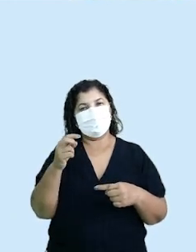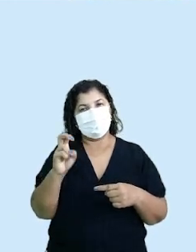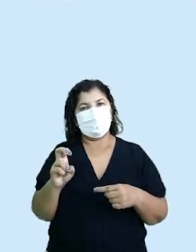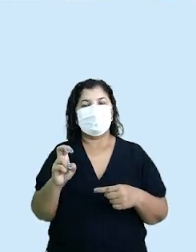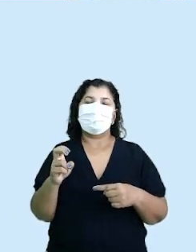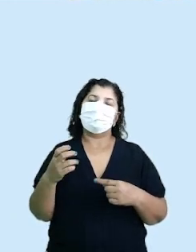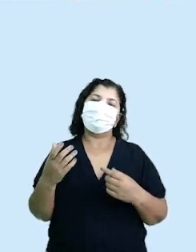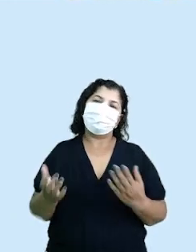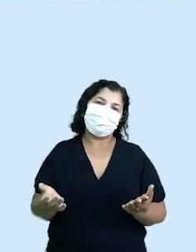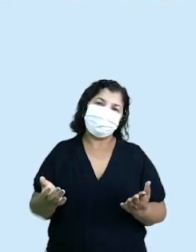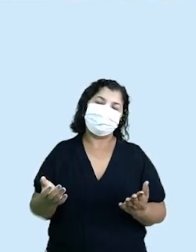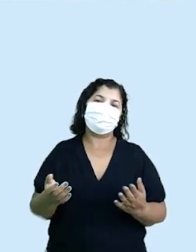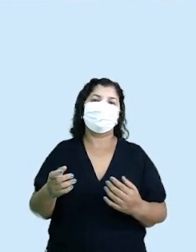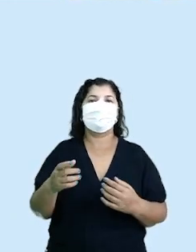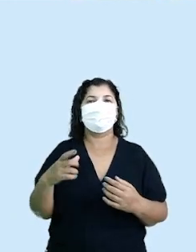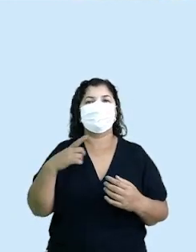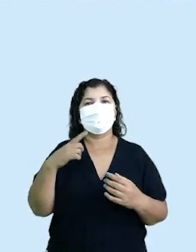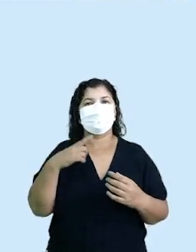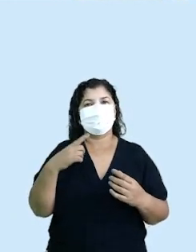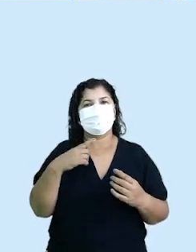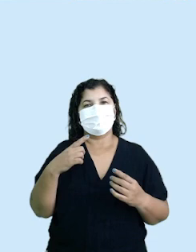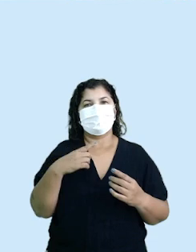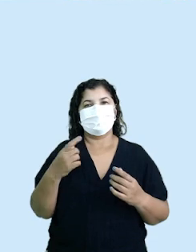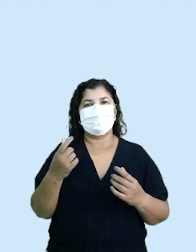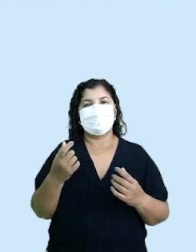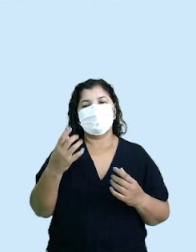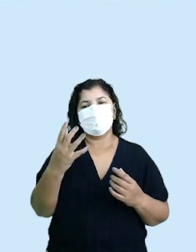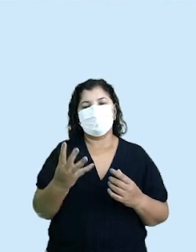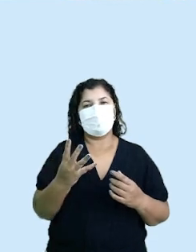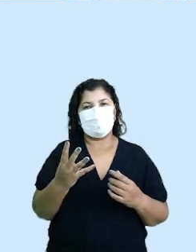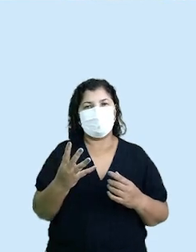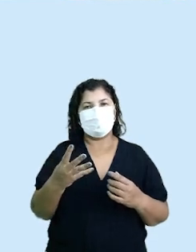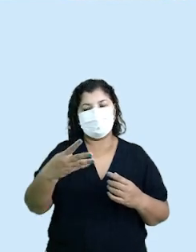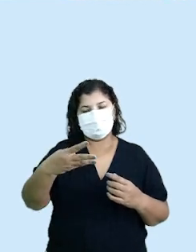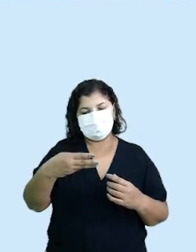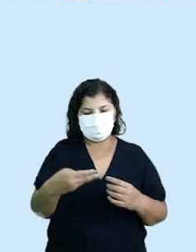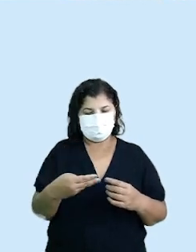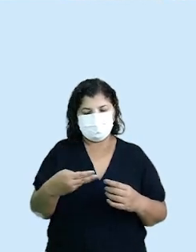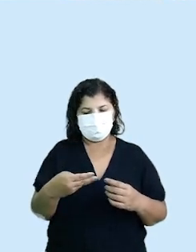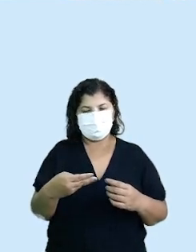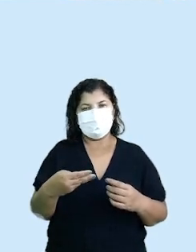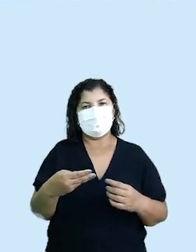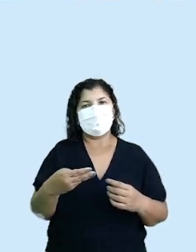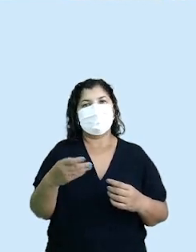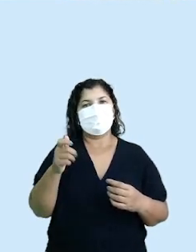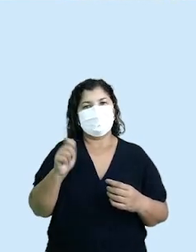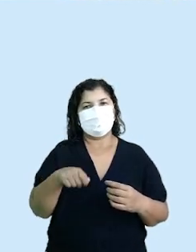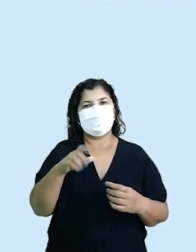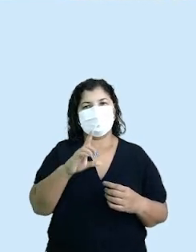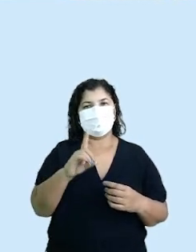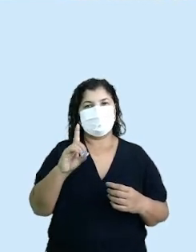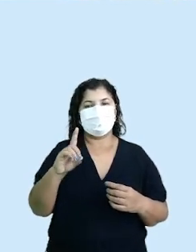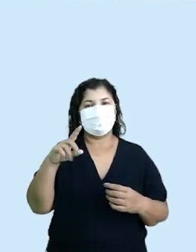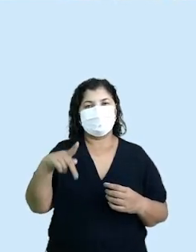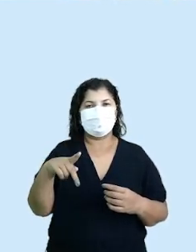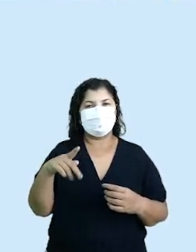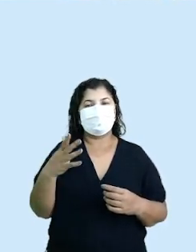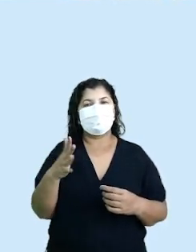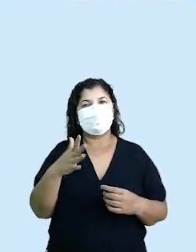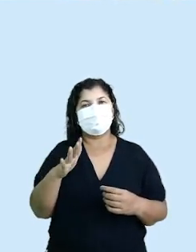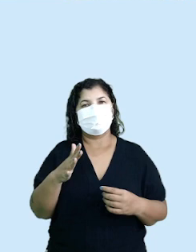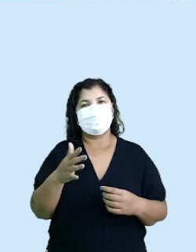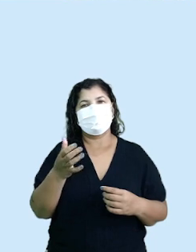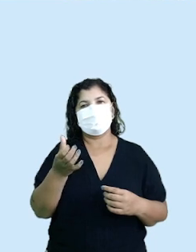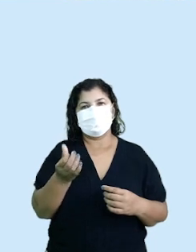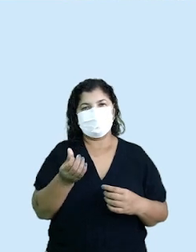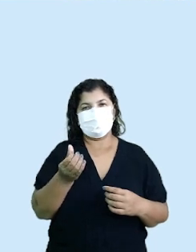prática, o que vai acontecer? Uma associação de 4 pilhas vai me permitir chegar a um ADDP total de aproximadamente 6